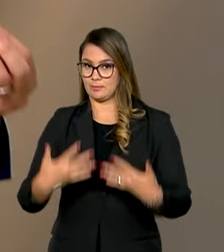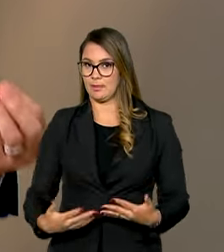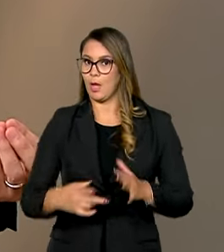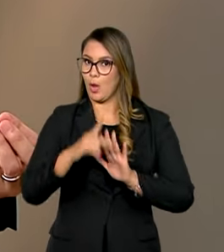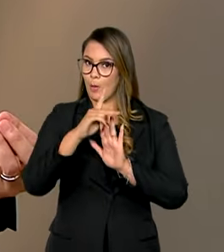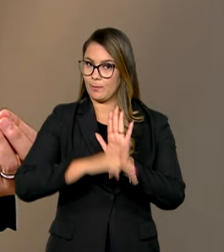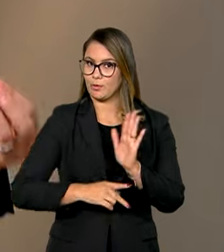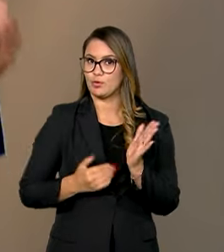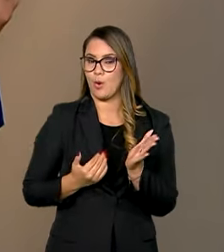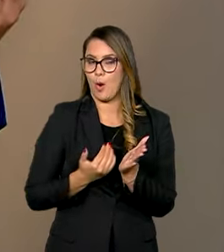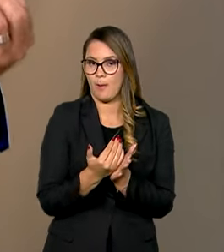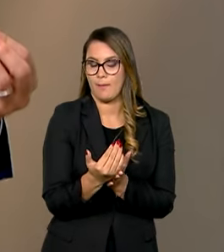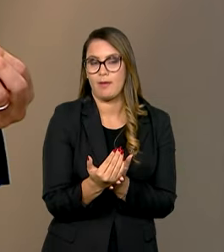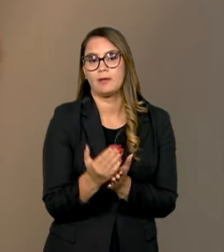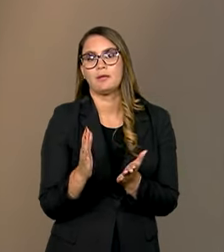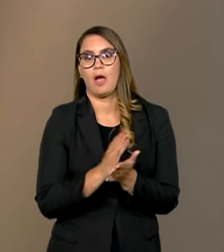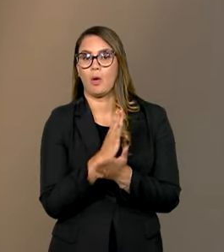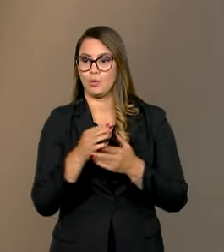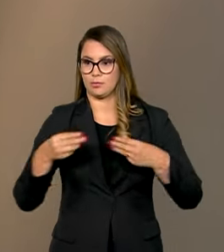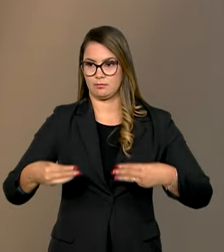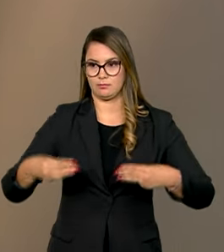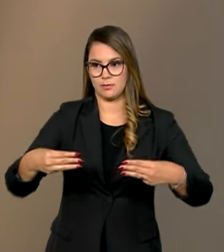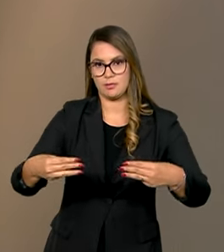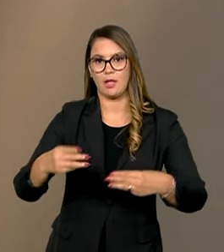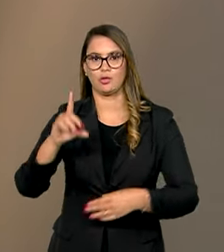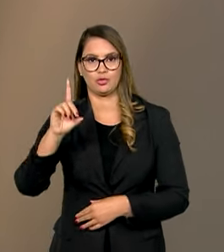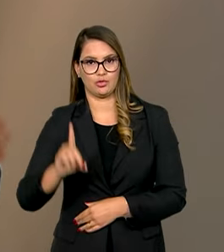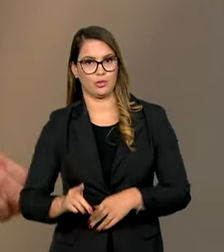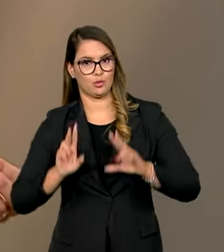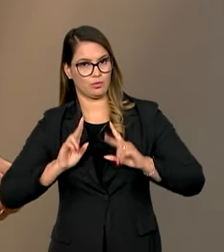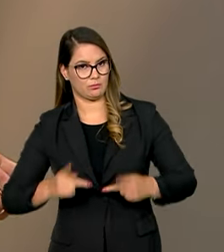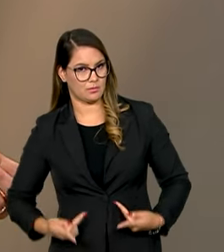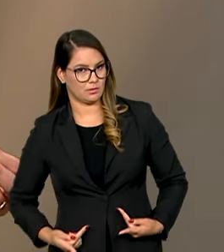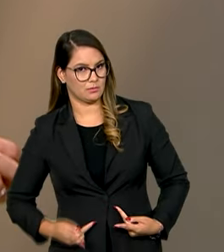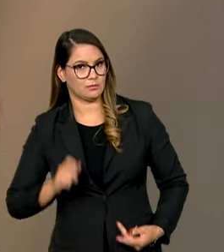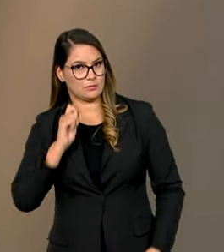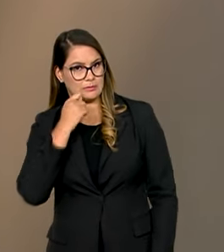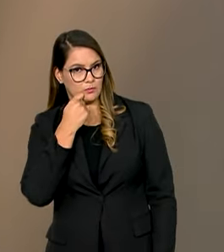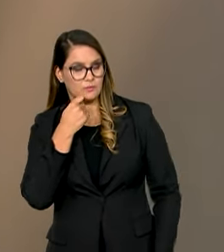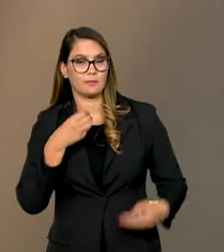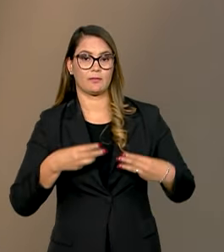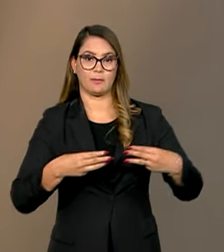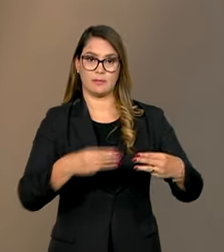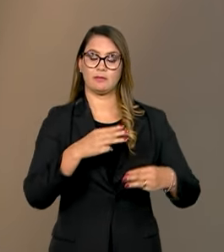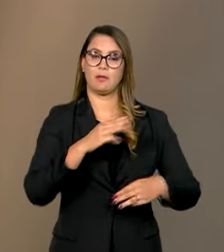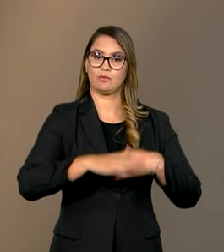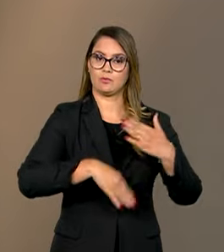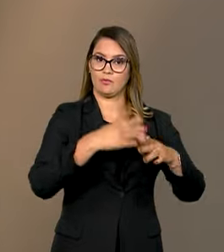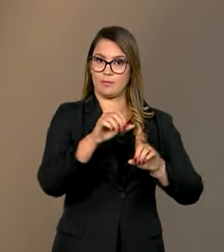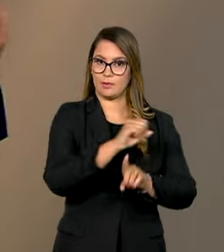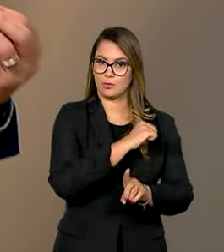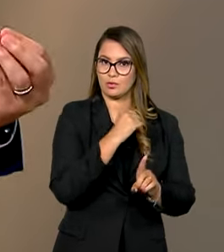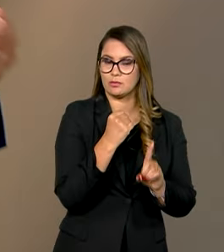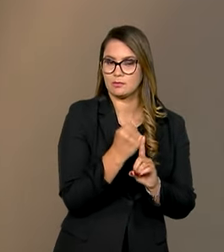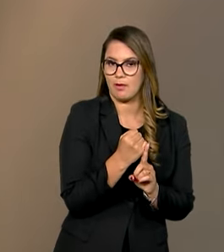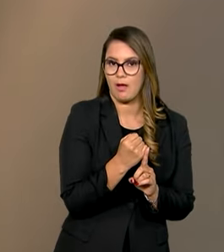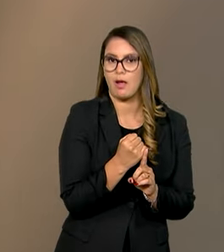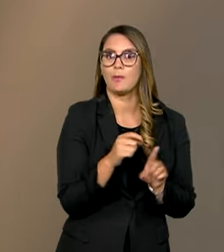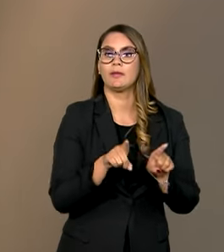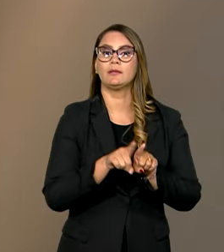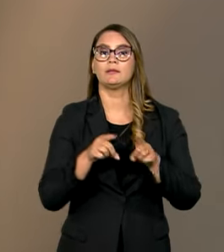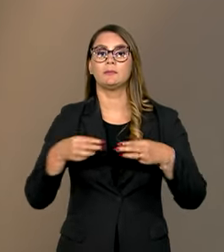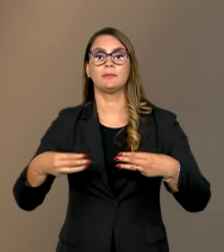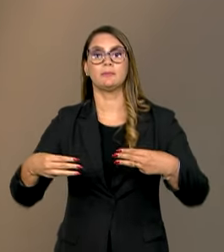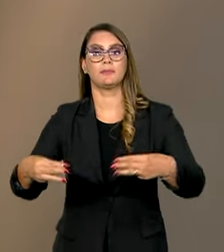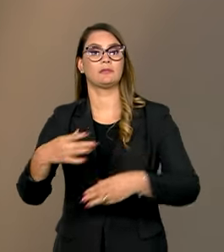ele inicia com alguns ministérios, como o Ministério dos Direitos Humanos, do ministro Silvio, o Ministério do Desenvolvimento Social e do Ministério